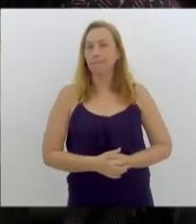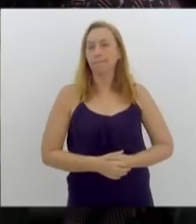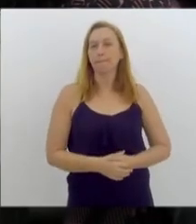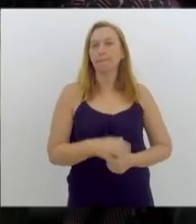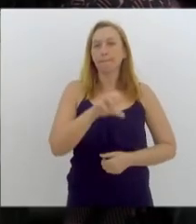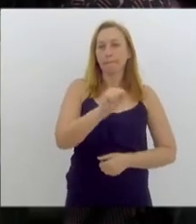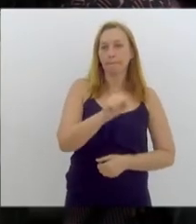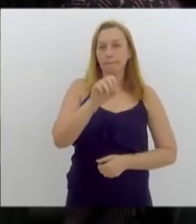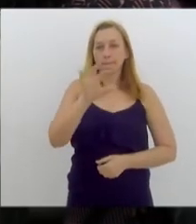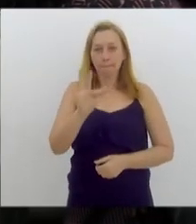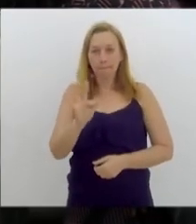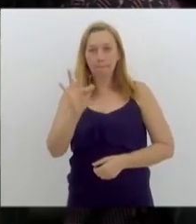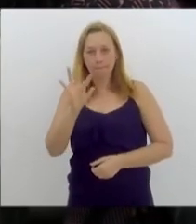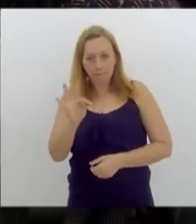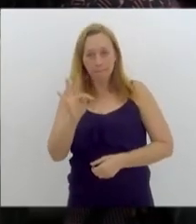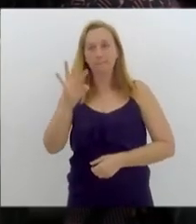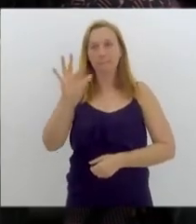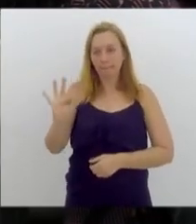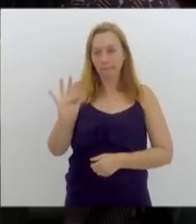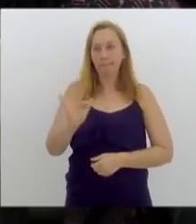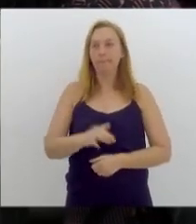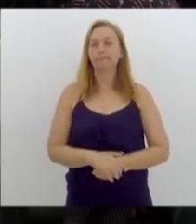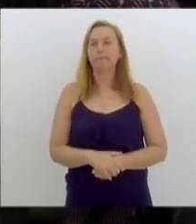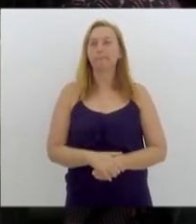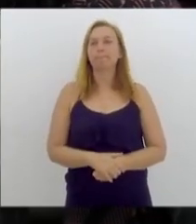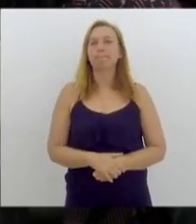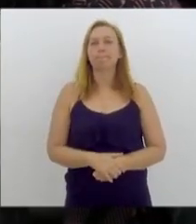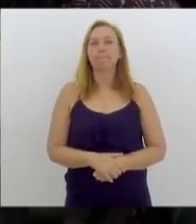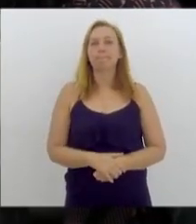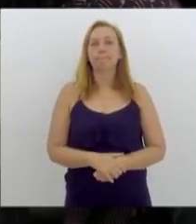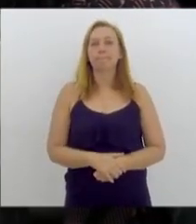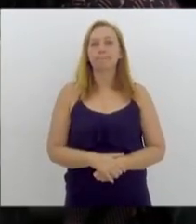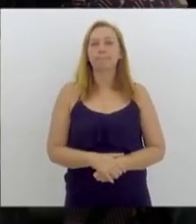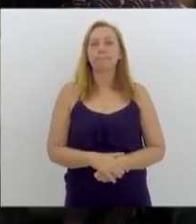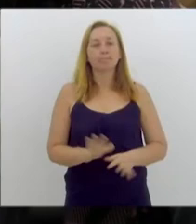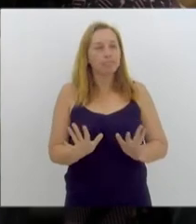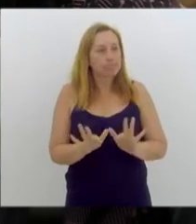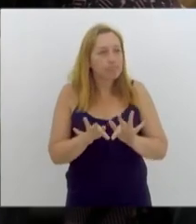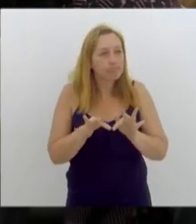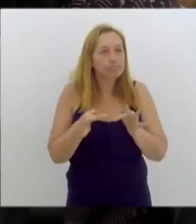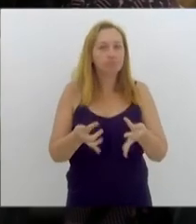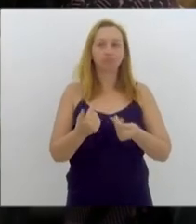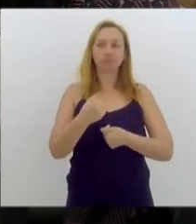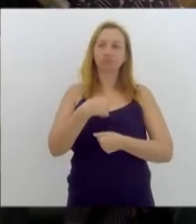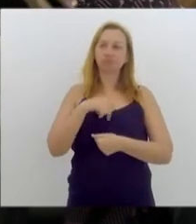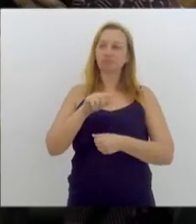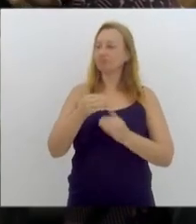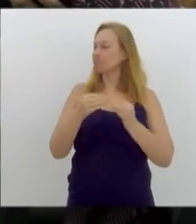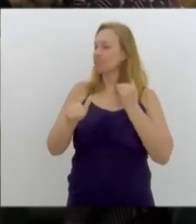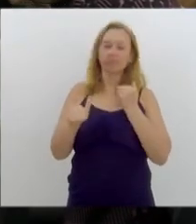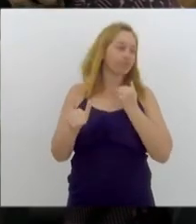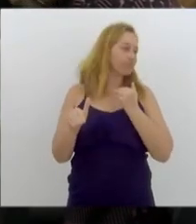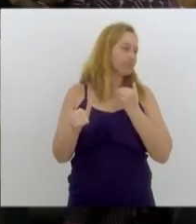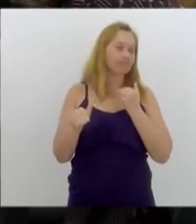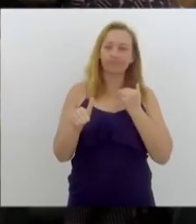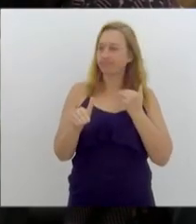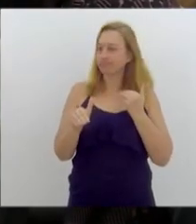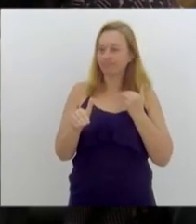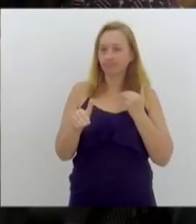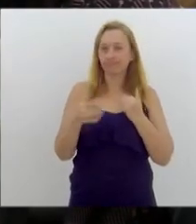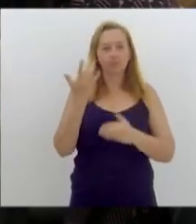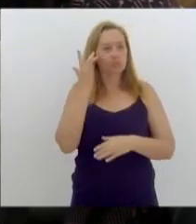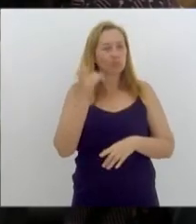STF que eu enfim humildemente discordo né Eu acho que